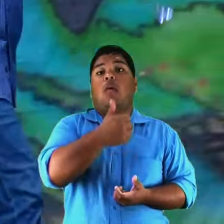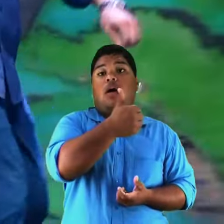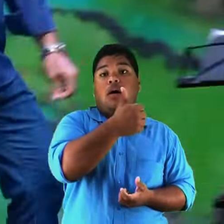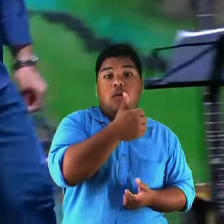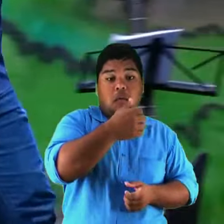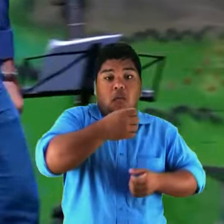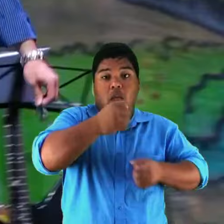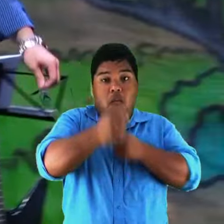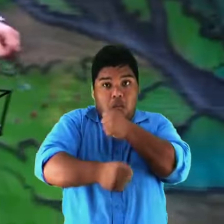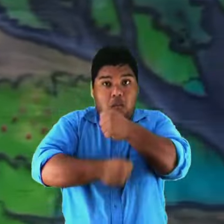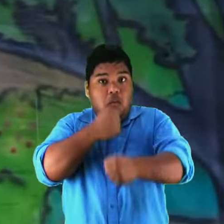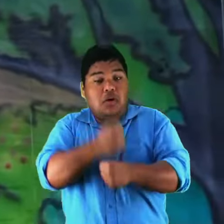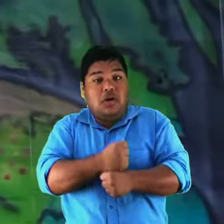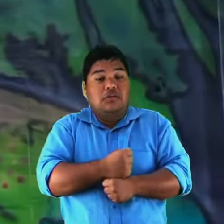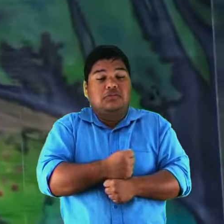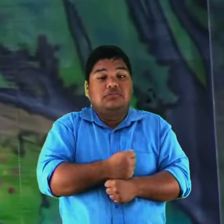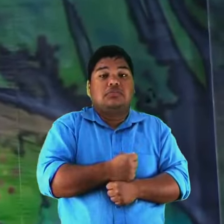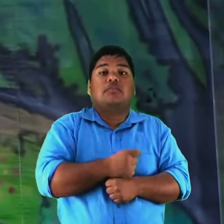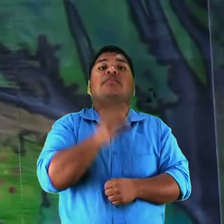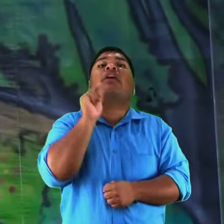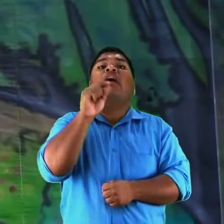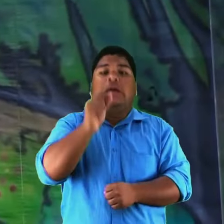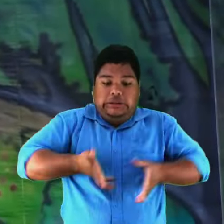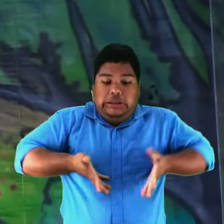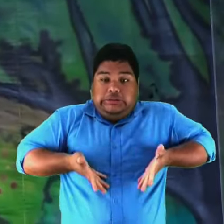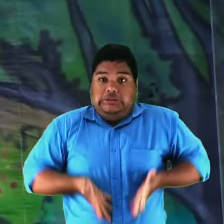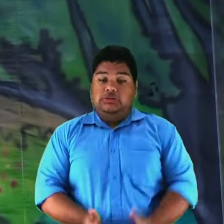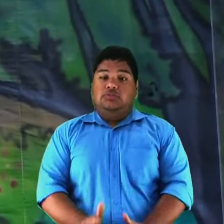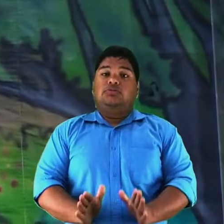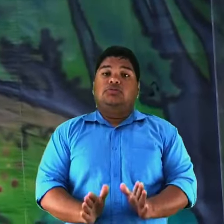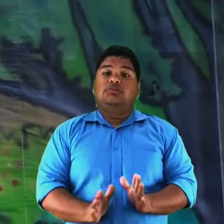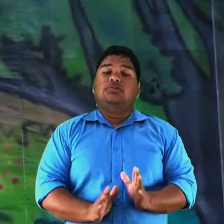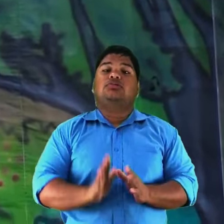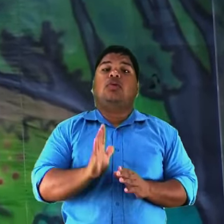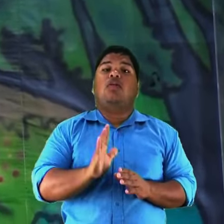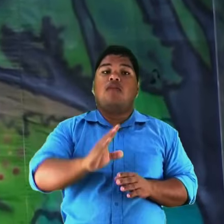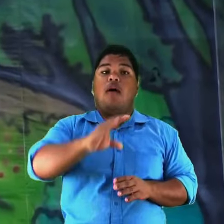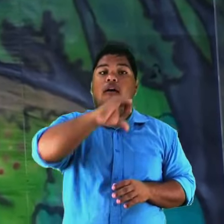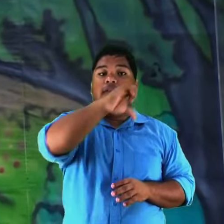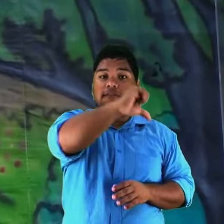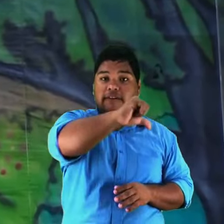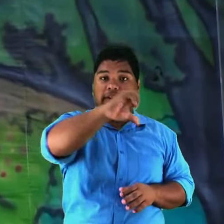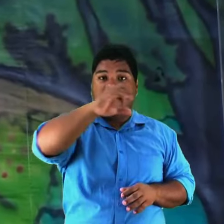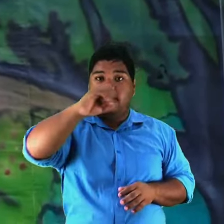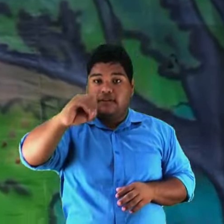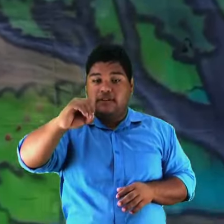Quem nasceu de 90 para cá, tem que escrever, tem que desenhar.